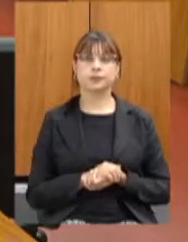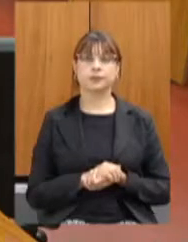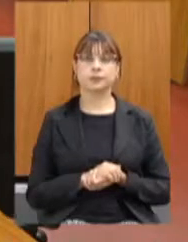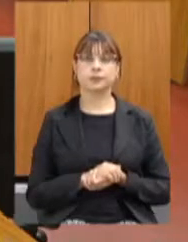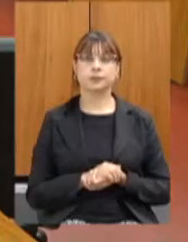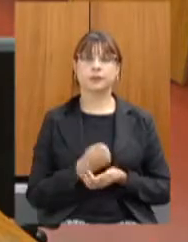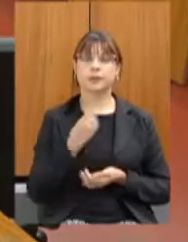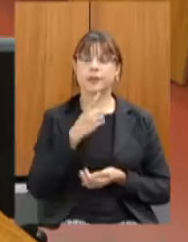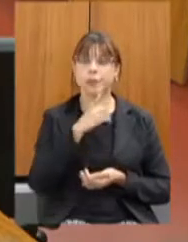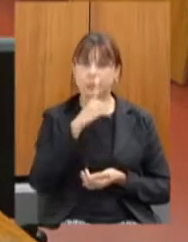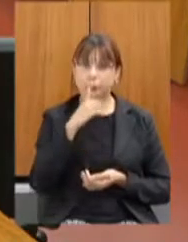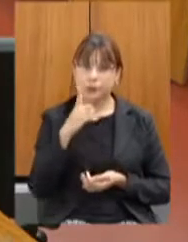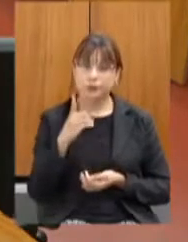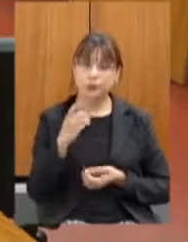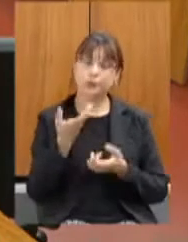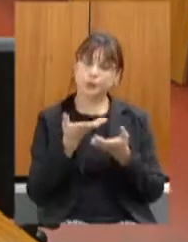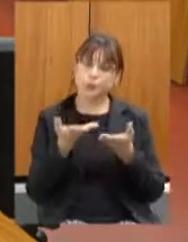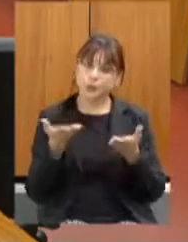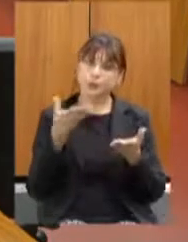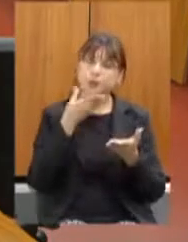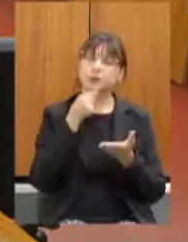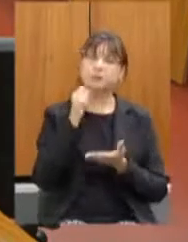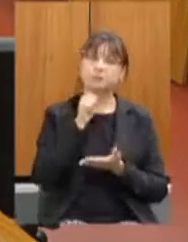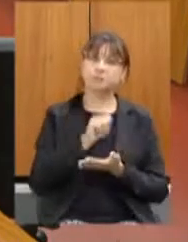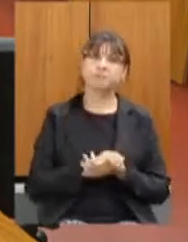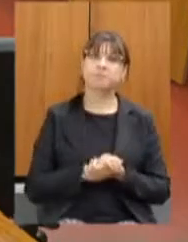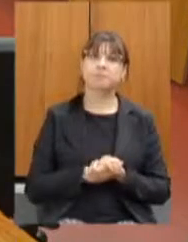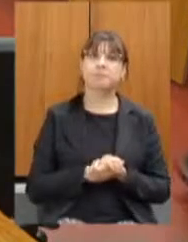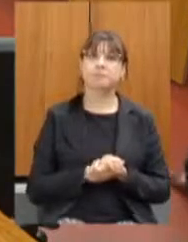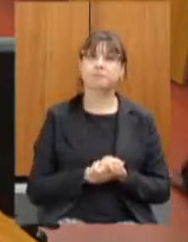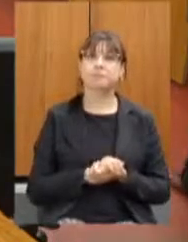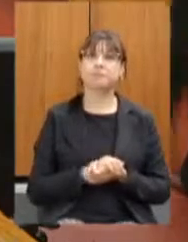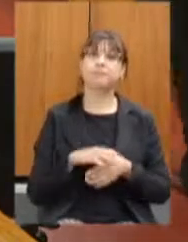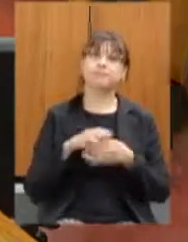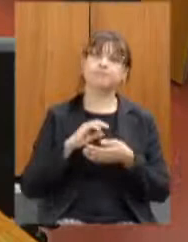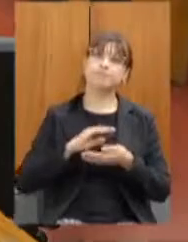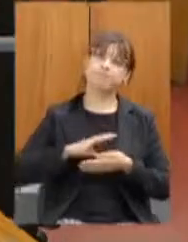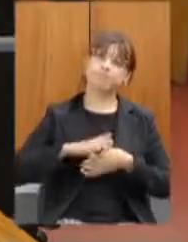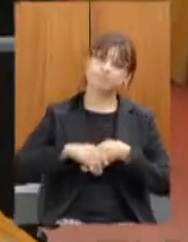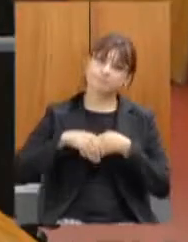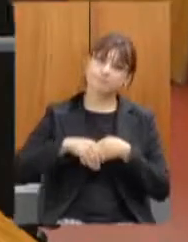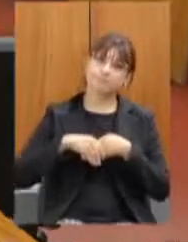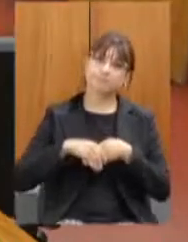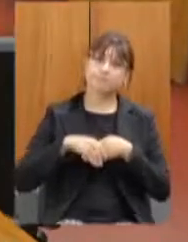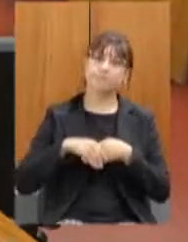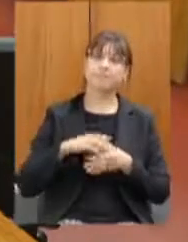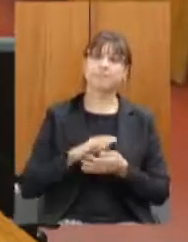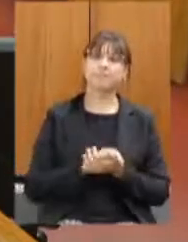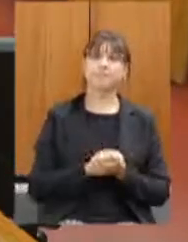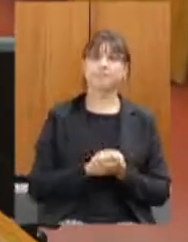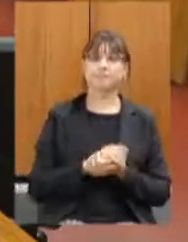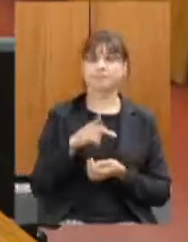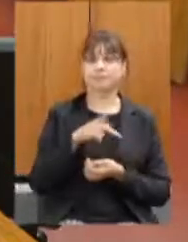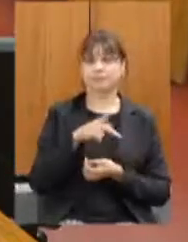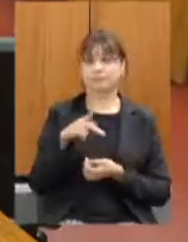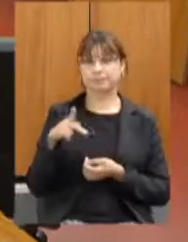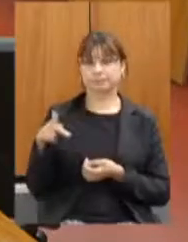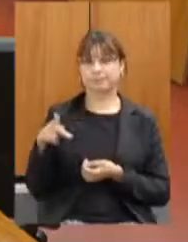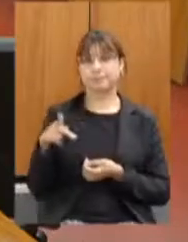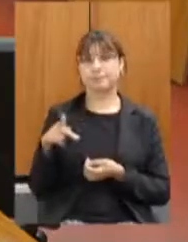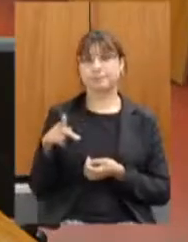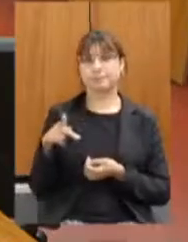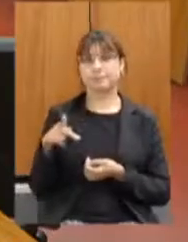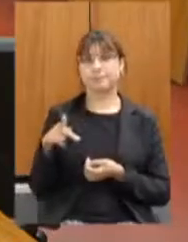Oi bom dia a todas EA todos quero cumprimentar o presidente